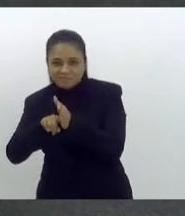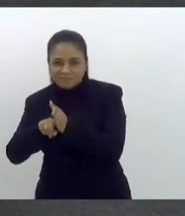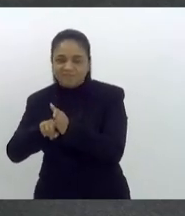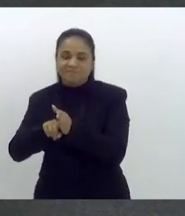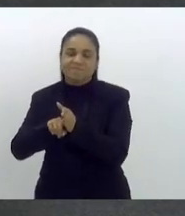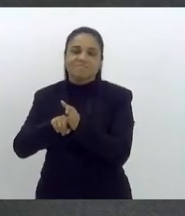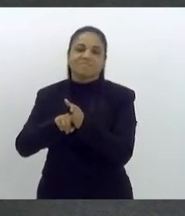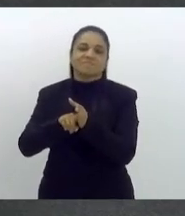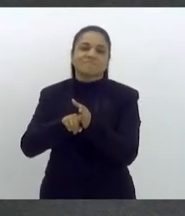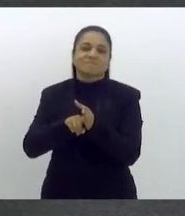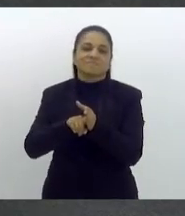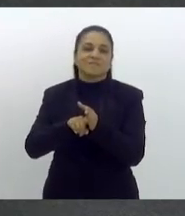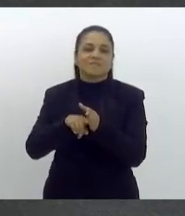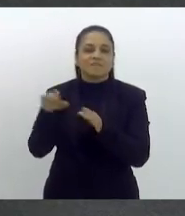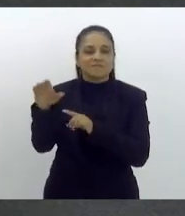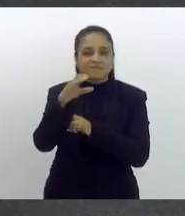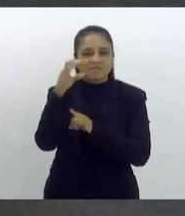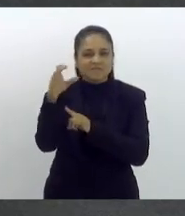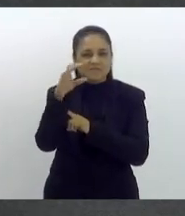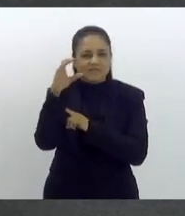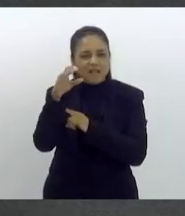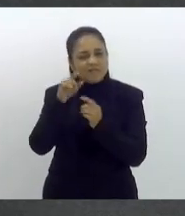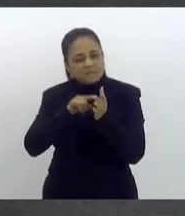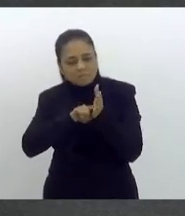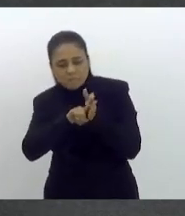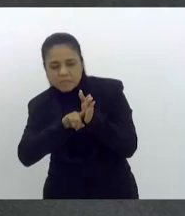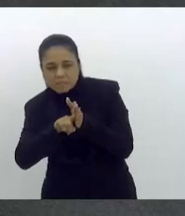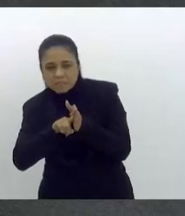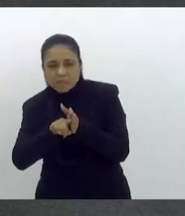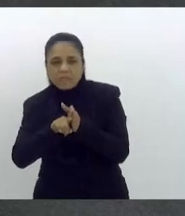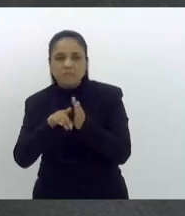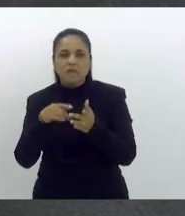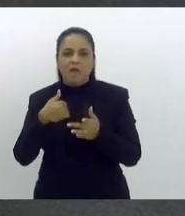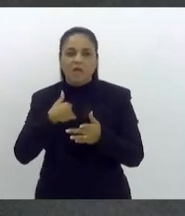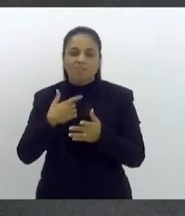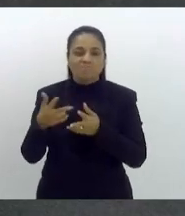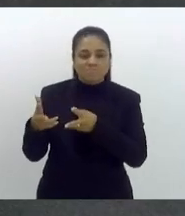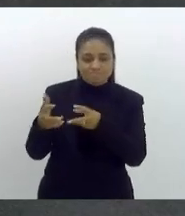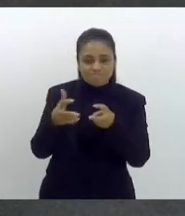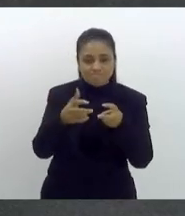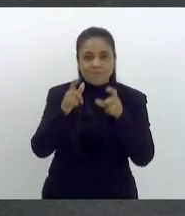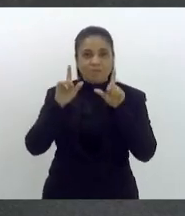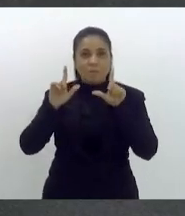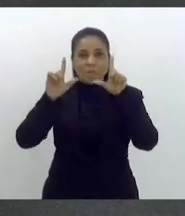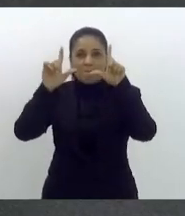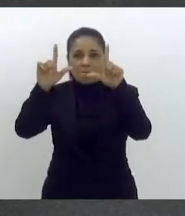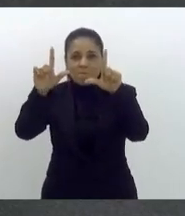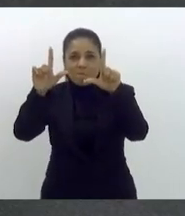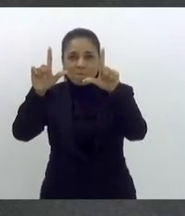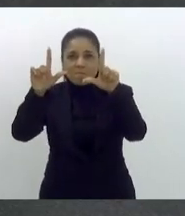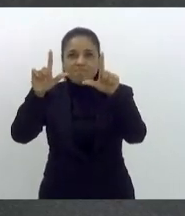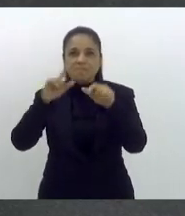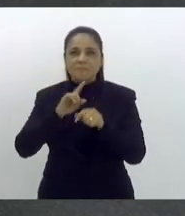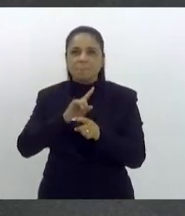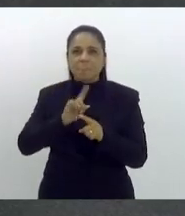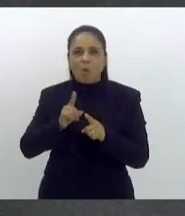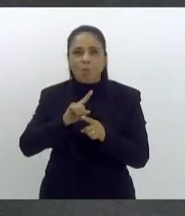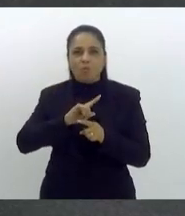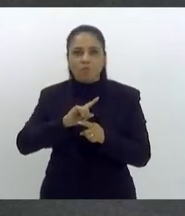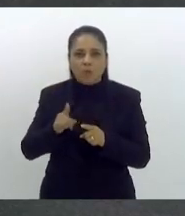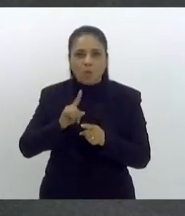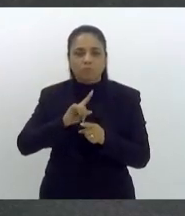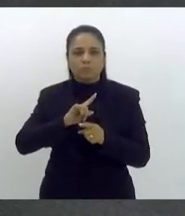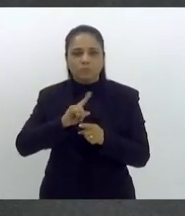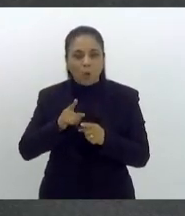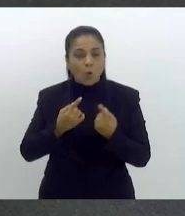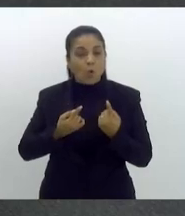ciência vindo desse Campo eu acho que a gente o que eu vi aqui nesse painel Muita gente botando não é muita gente botando na verdade